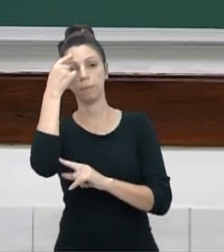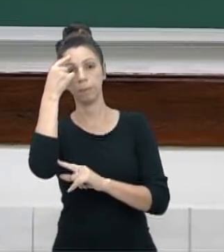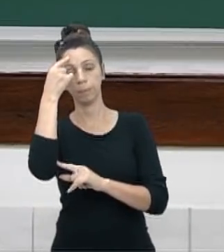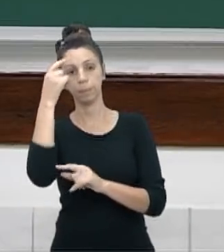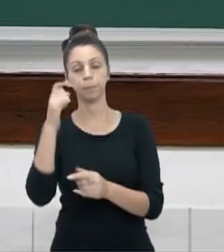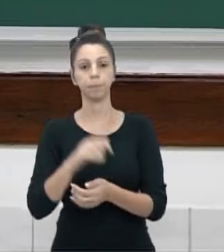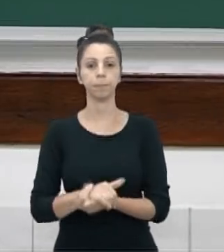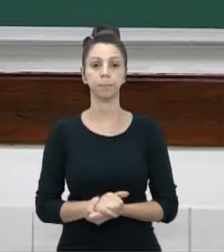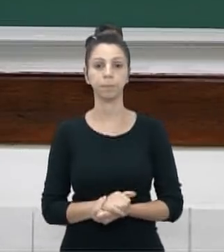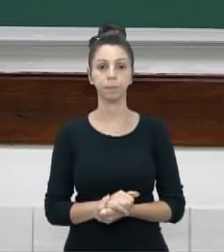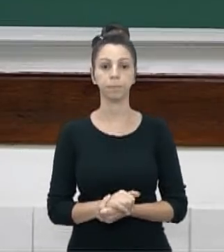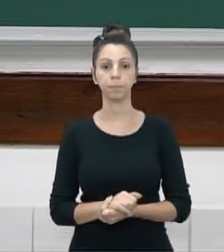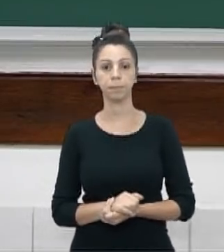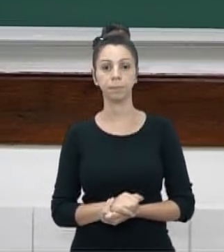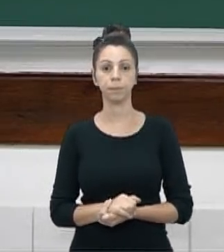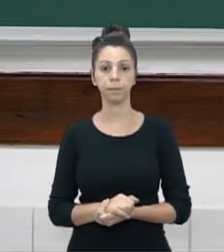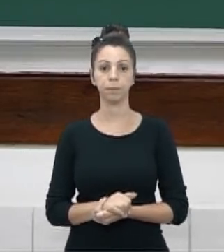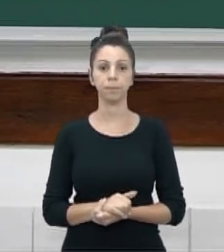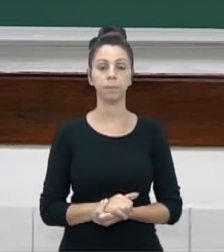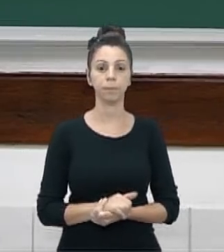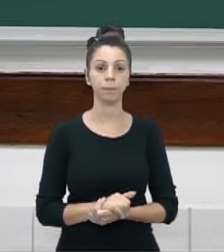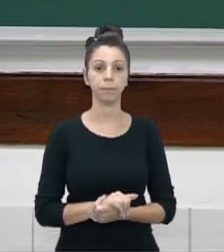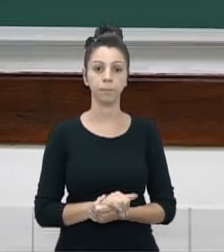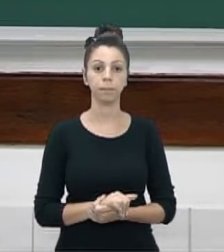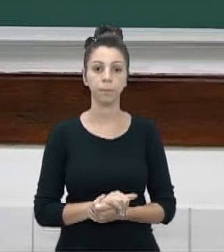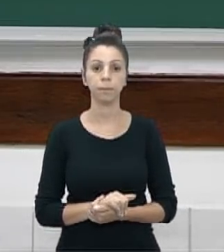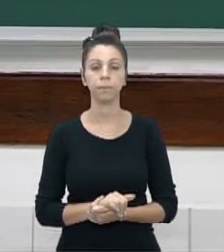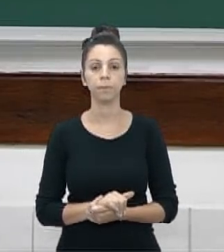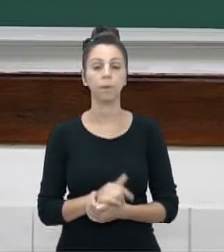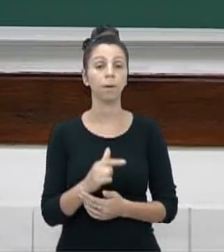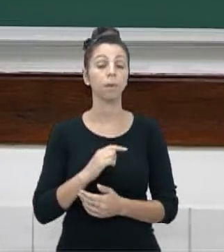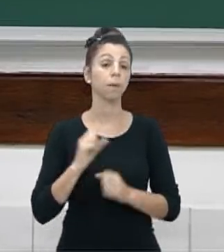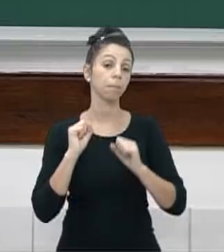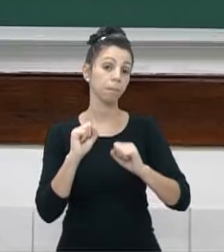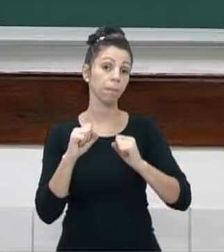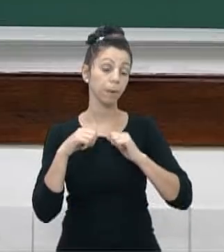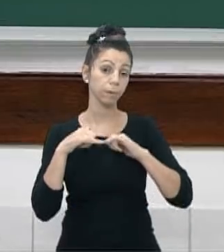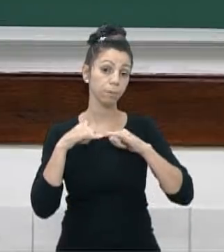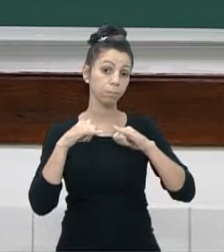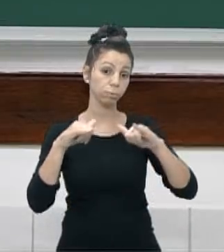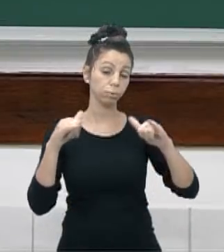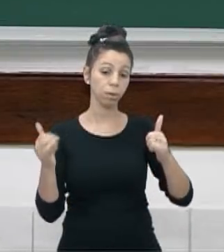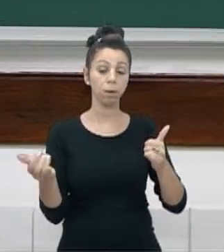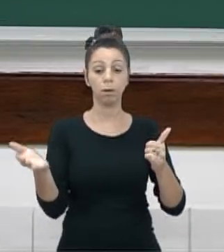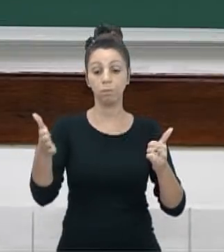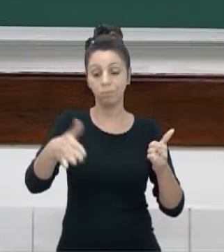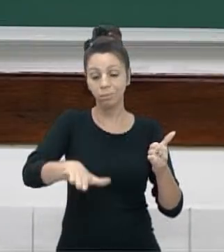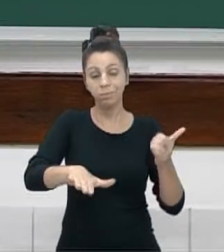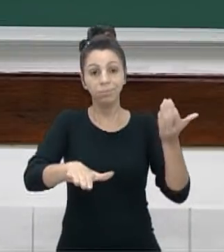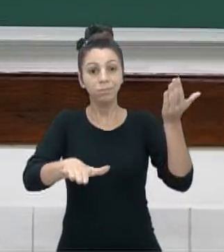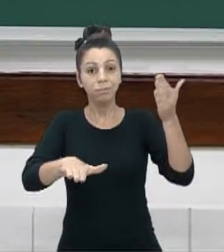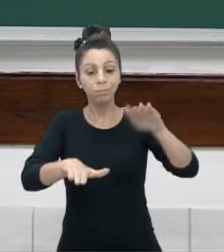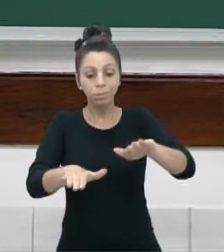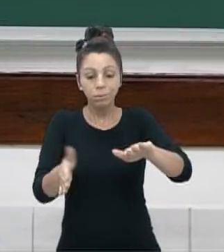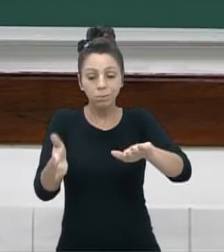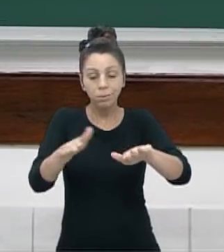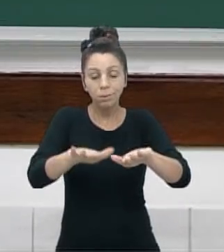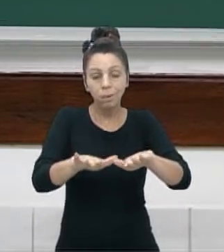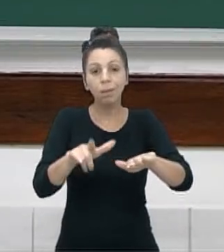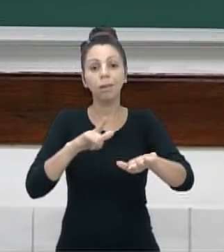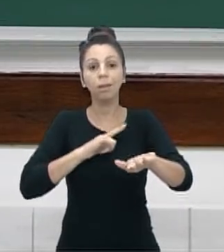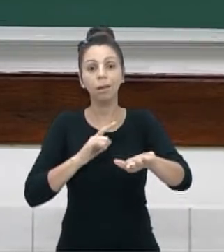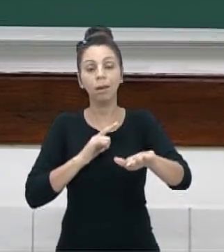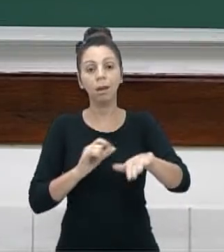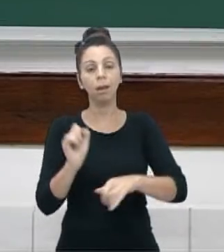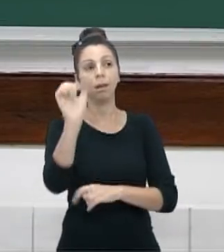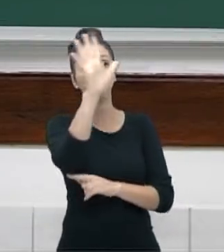acento agudo no E, né? E que tem essa possibilidade de fazer as dobraduras ali, né, contendo imagens